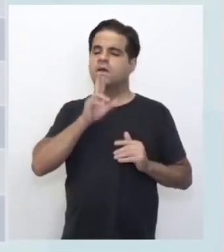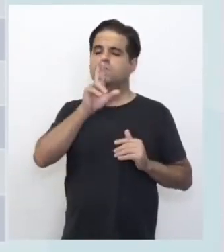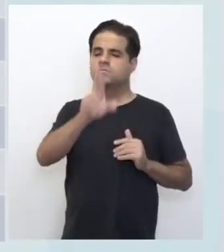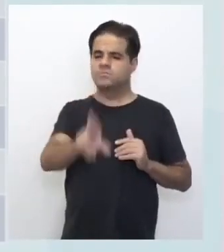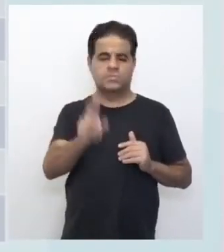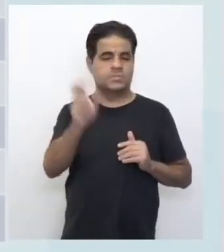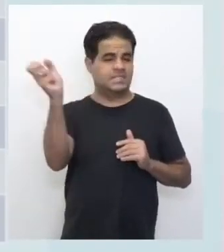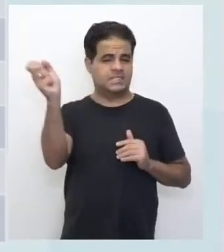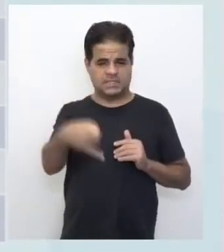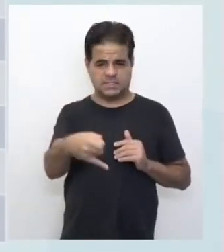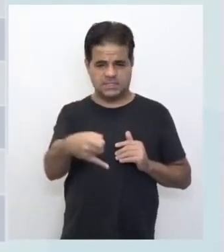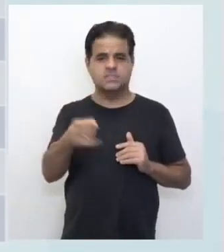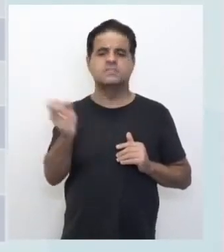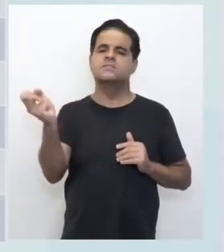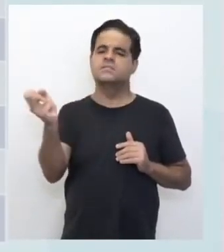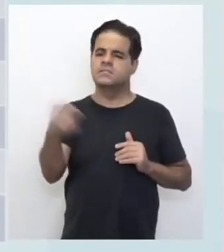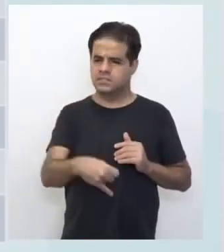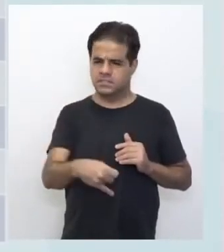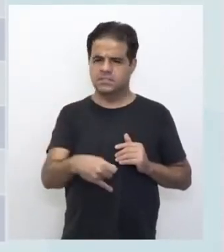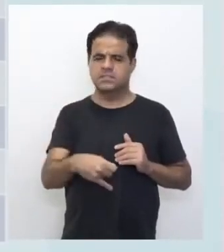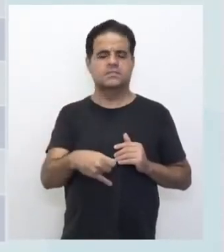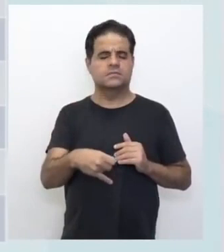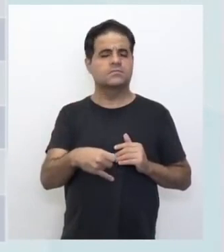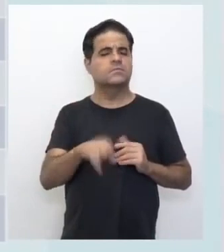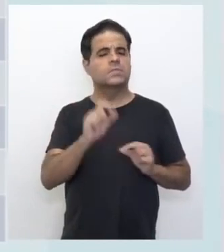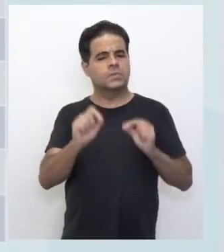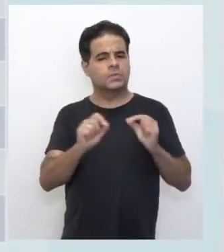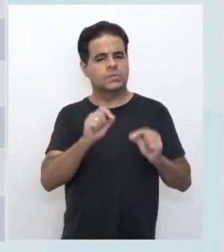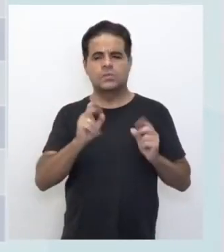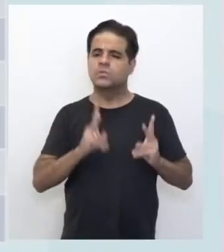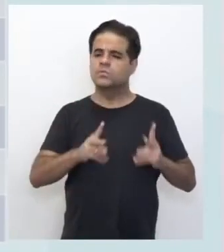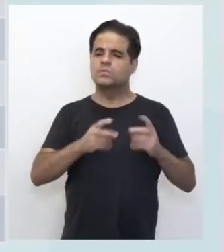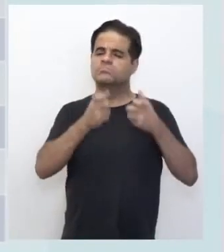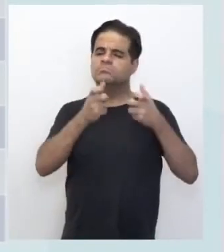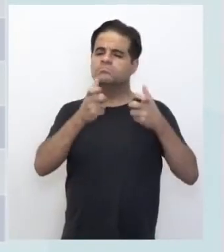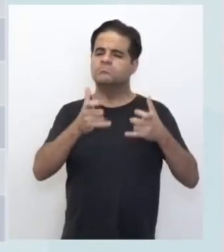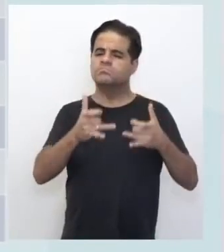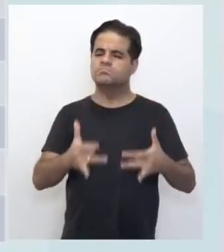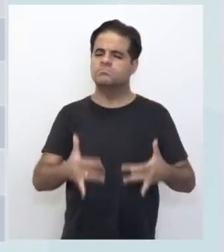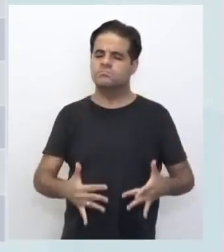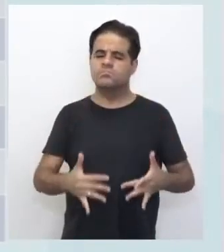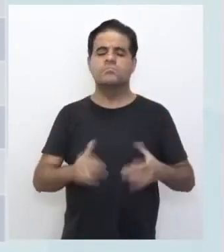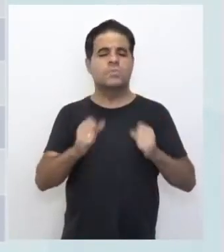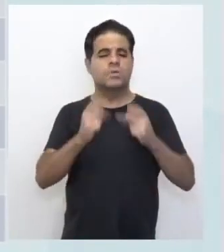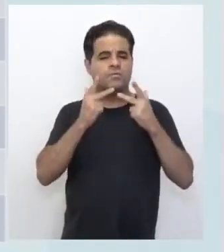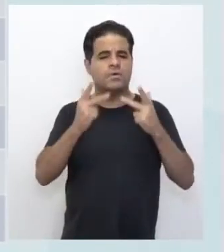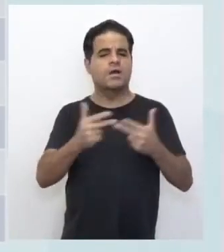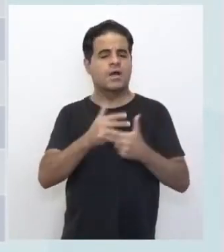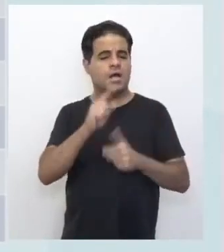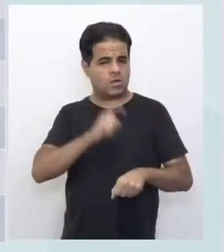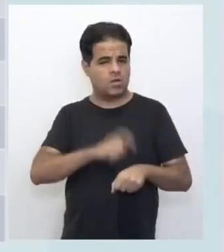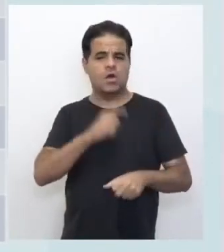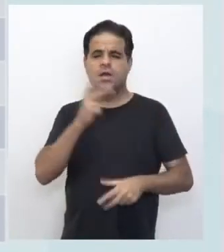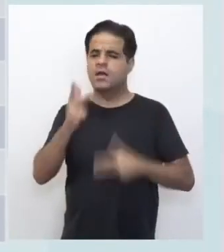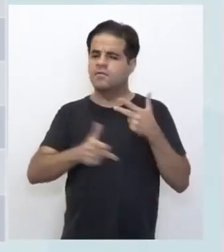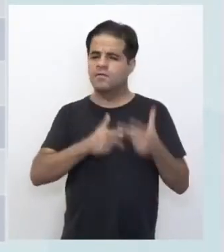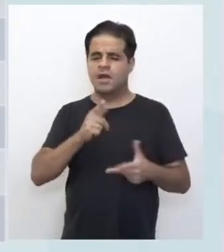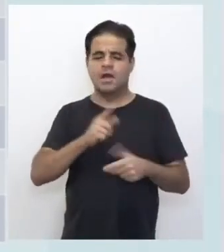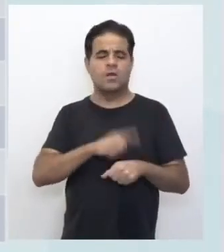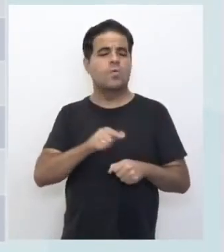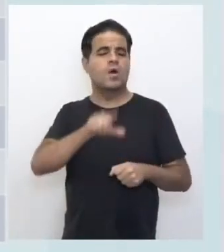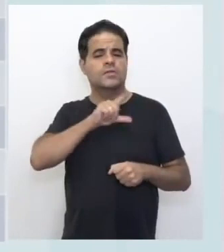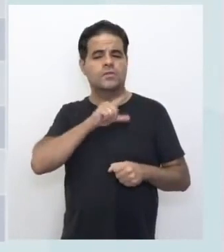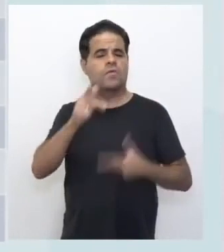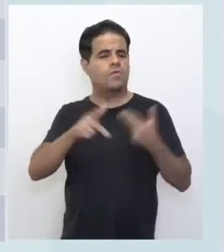que sim. Sim, quando nós fazemos descrições, a gente pode falar de algo no momento da fala ou no momento anterior à